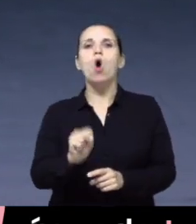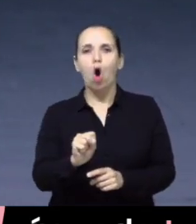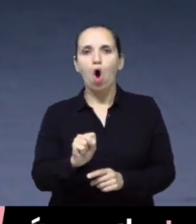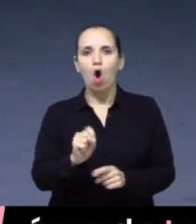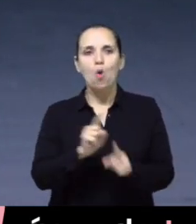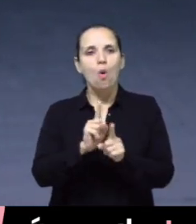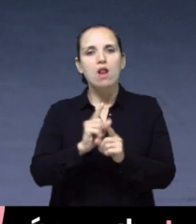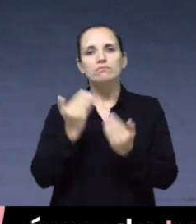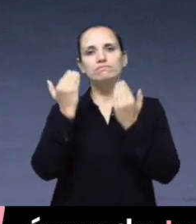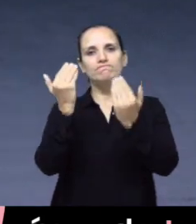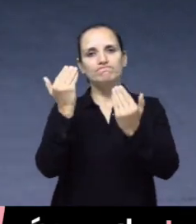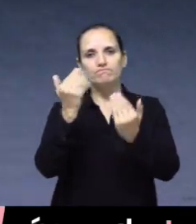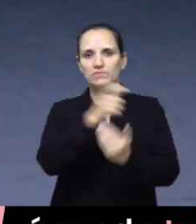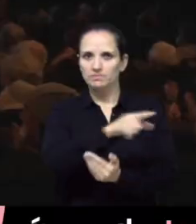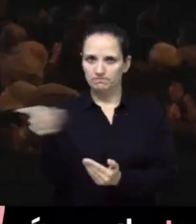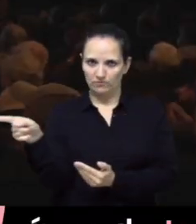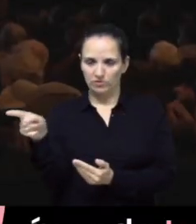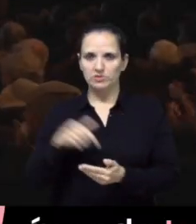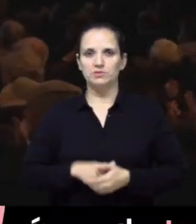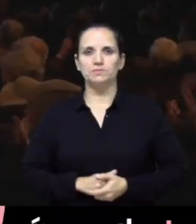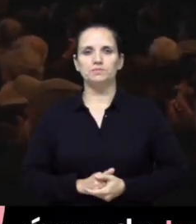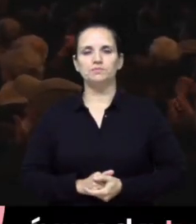arranjamos de vos homenagear.